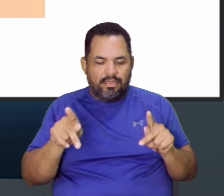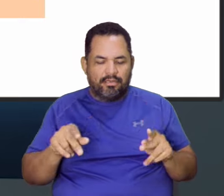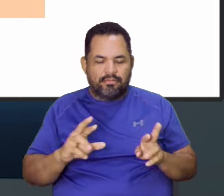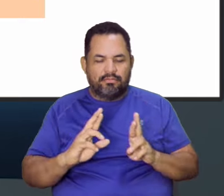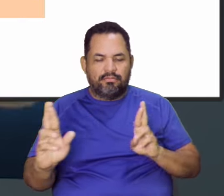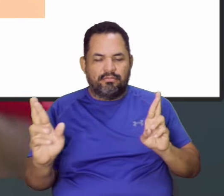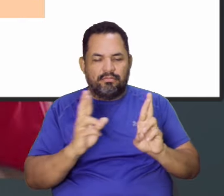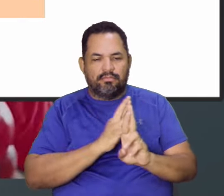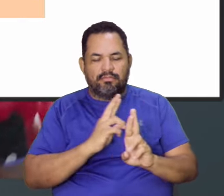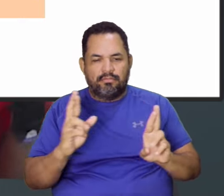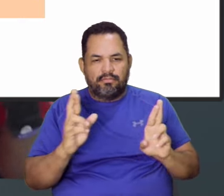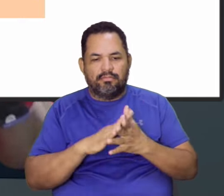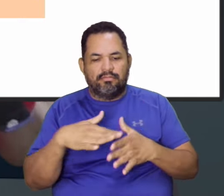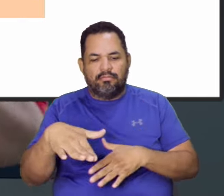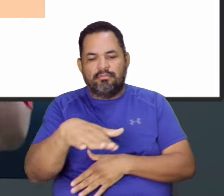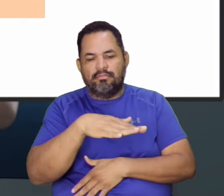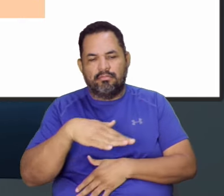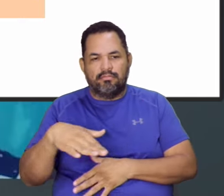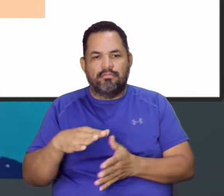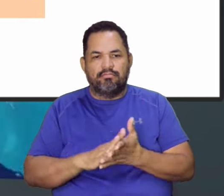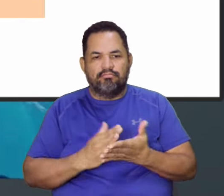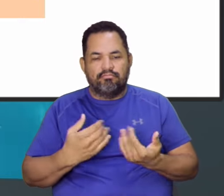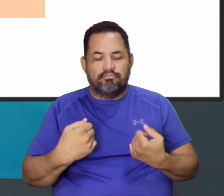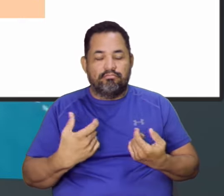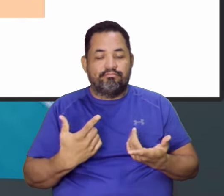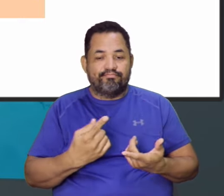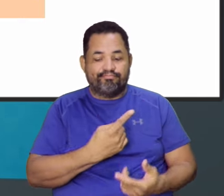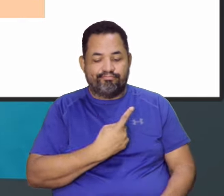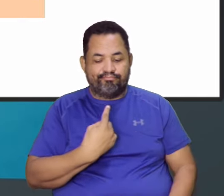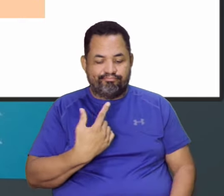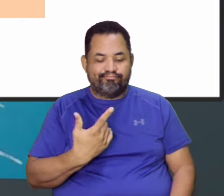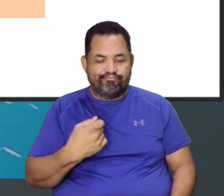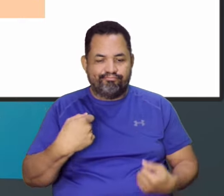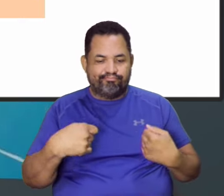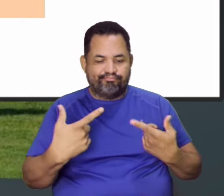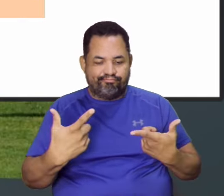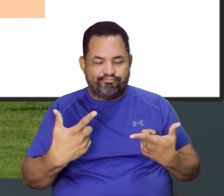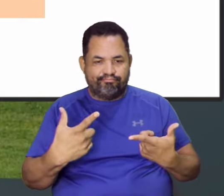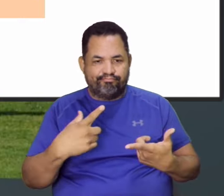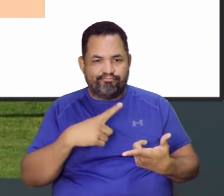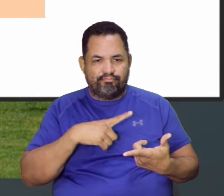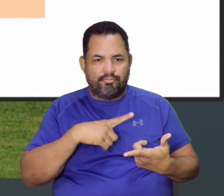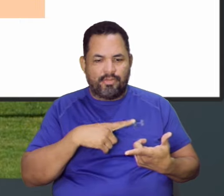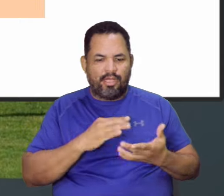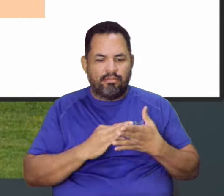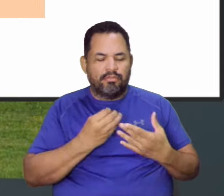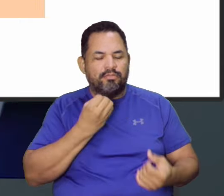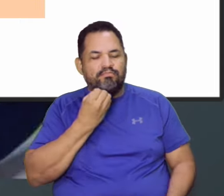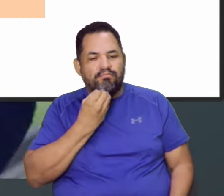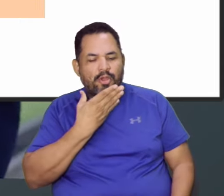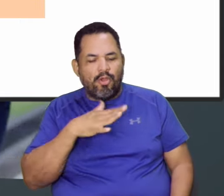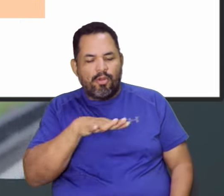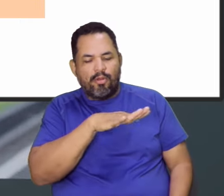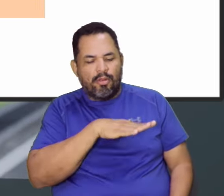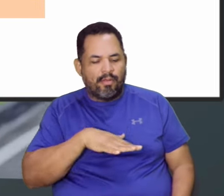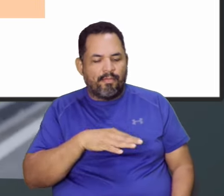e eh depende de nós mantermos esses espaços eh habitáveis limpos